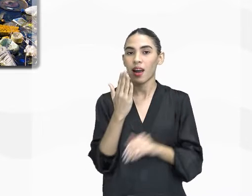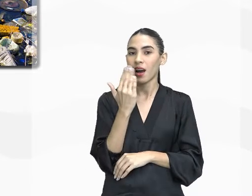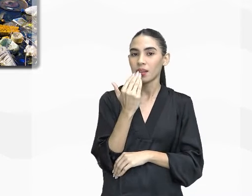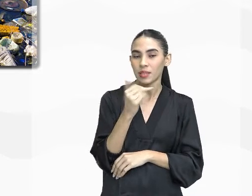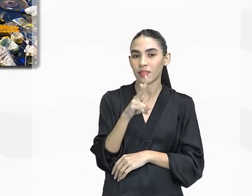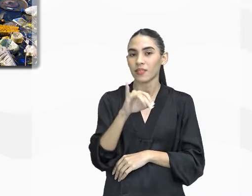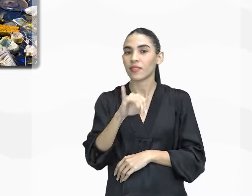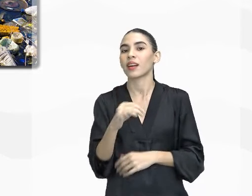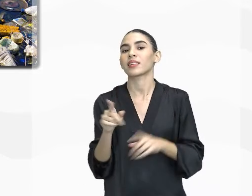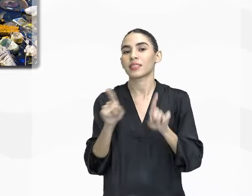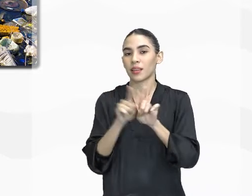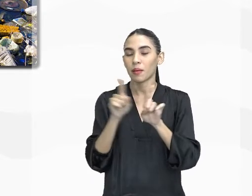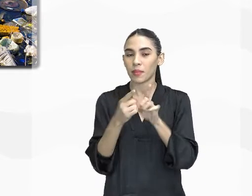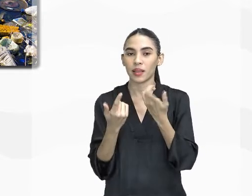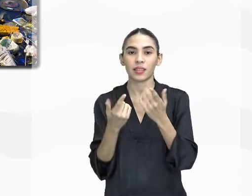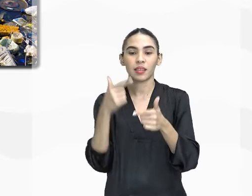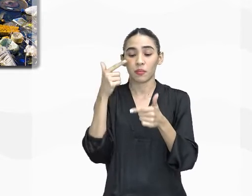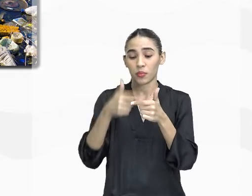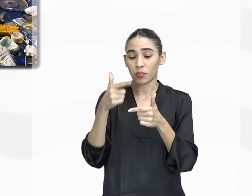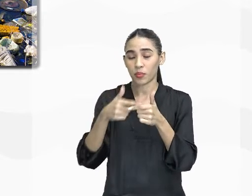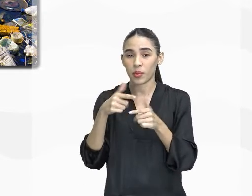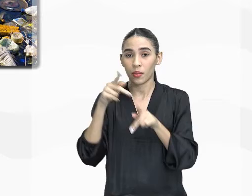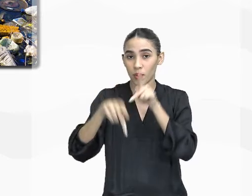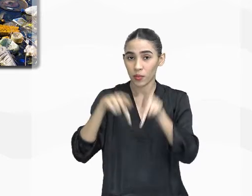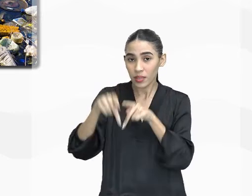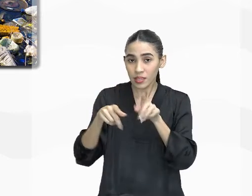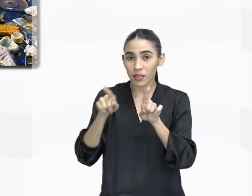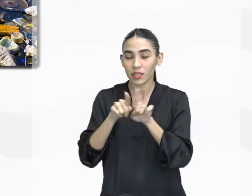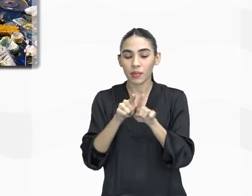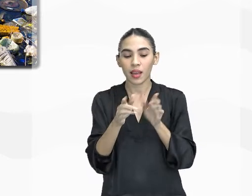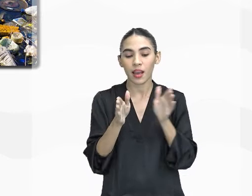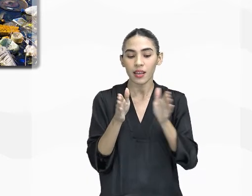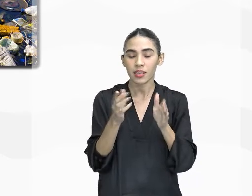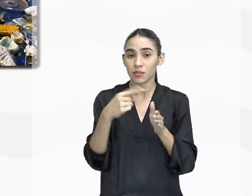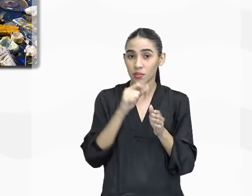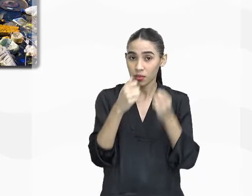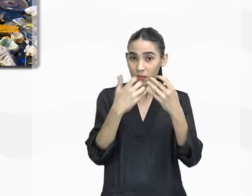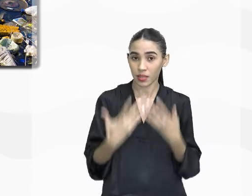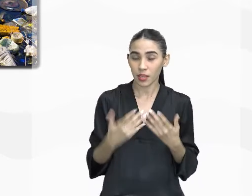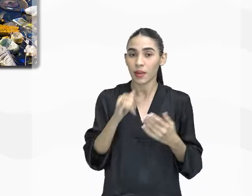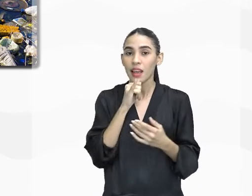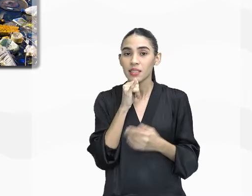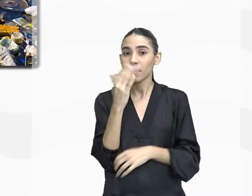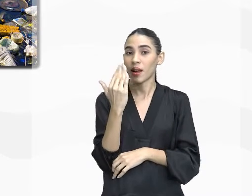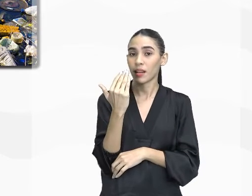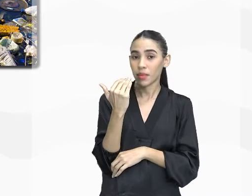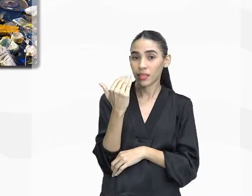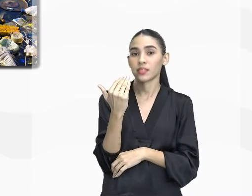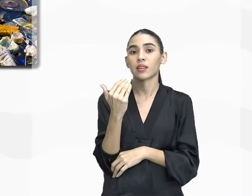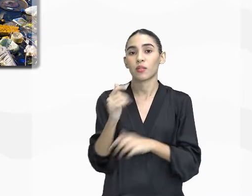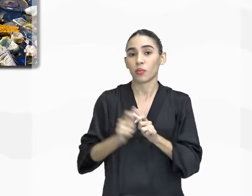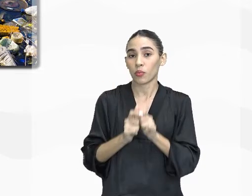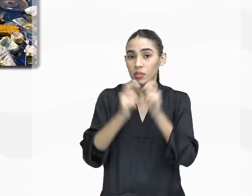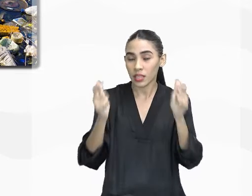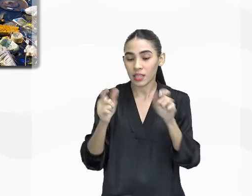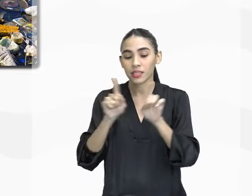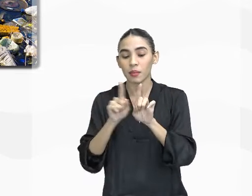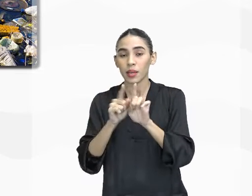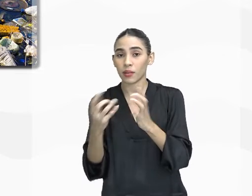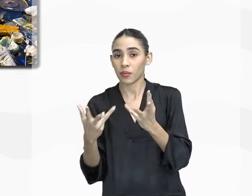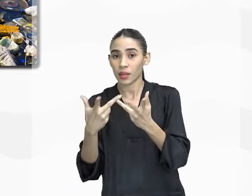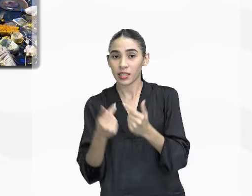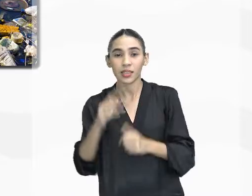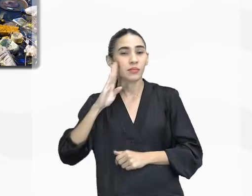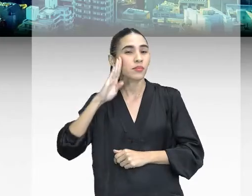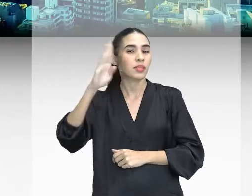afetar também a população, a saúde da população e o acesso, né? Como nós falamos, da alimentação, uma alimentação de quantidade e qualidade. E